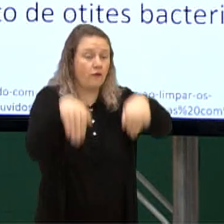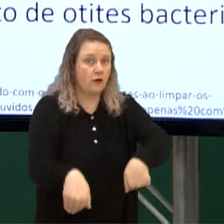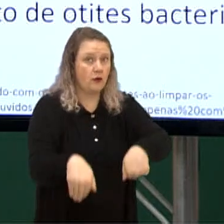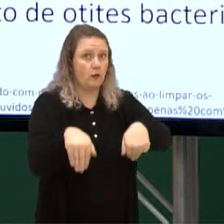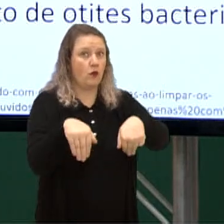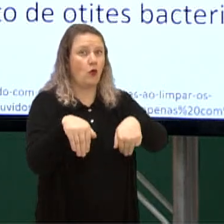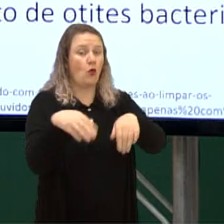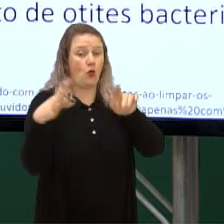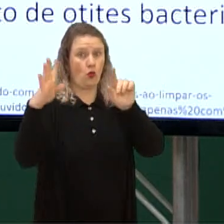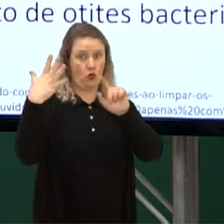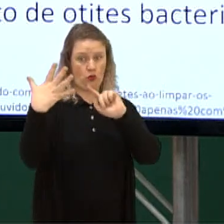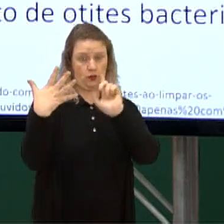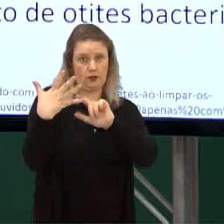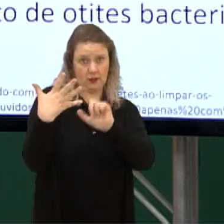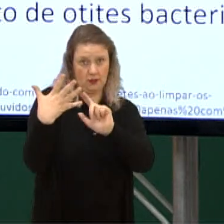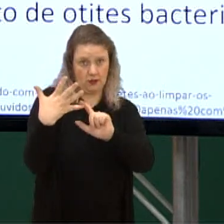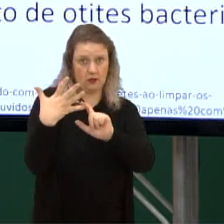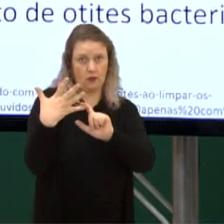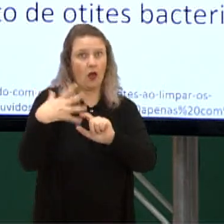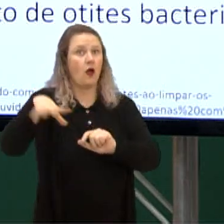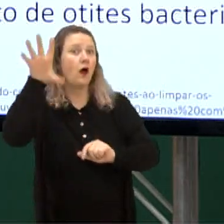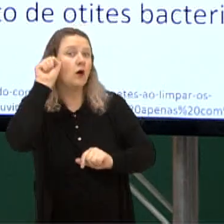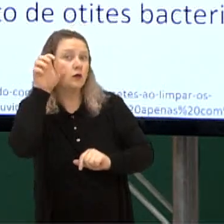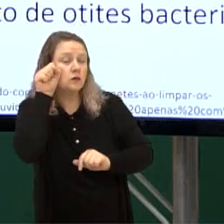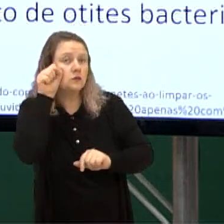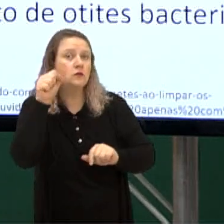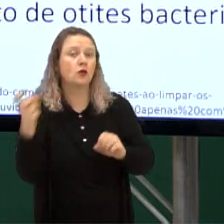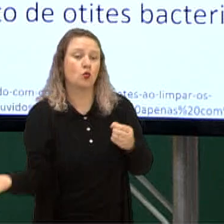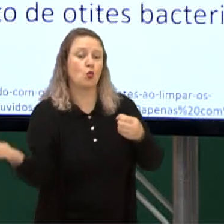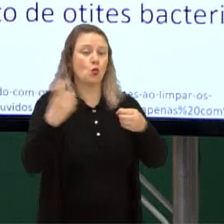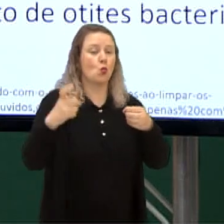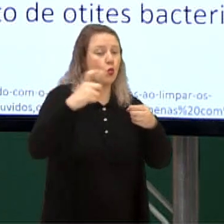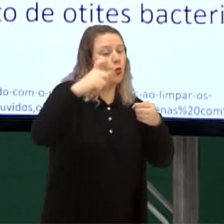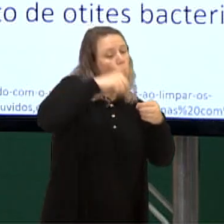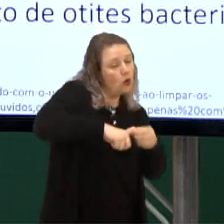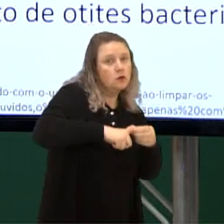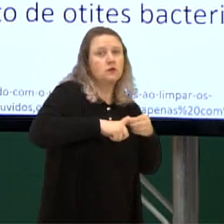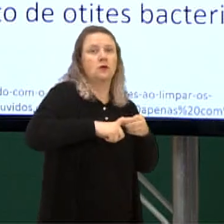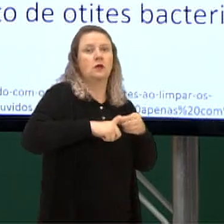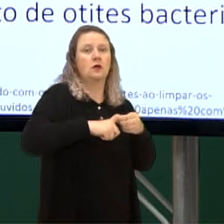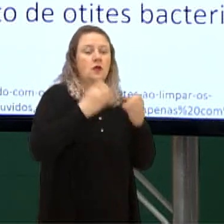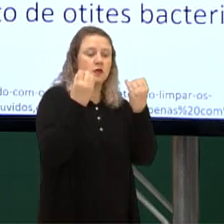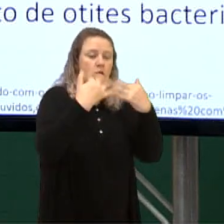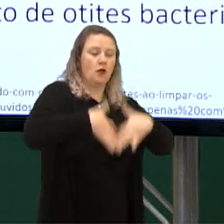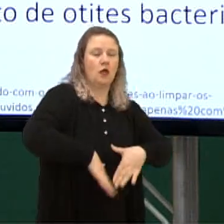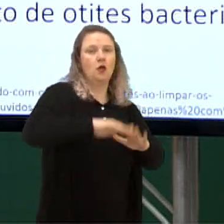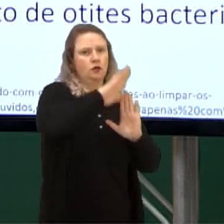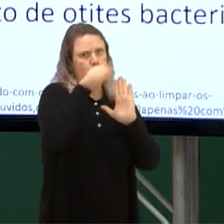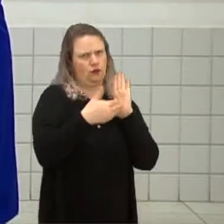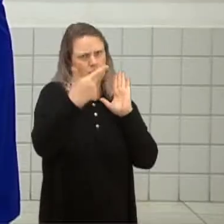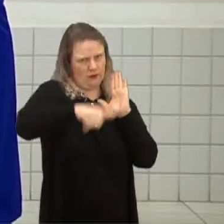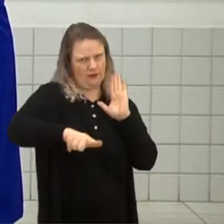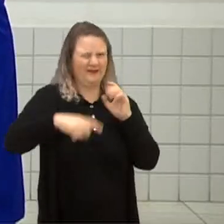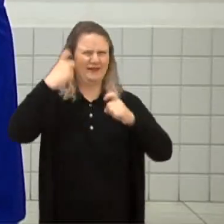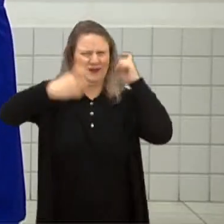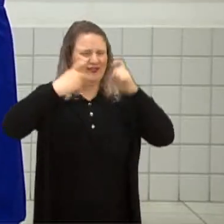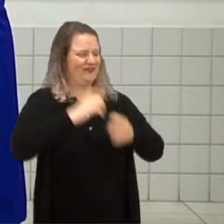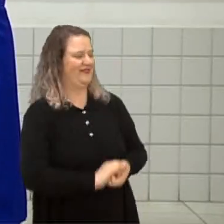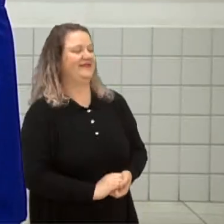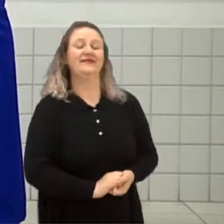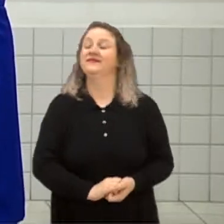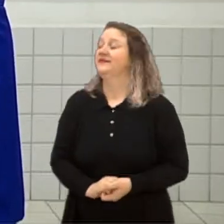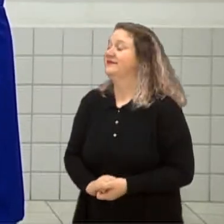quinto sentido, que a gente está falando da audição, nós vamos retomar e falar dos 5 novamente. Não se preocupe. Olha esse outro antes da